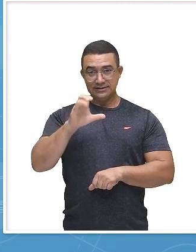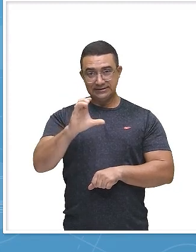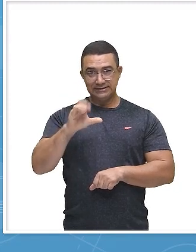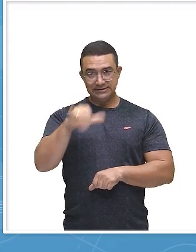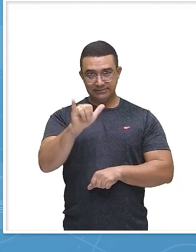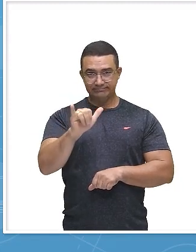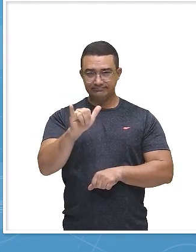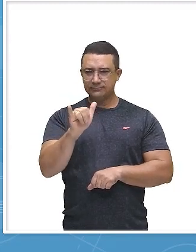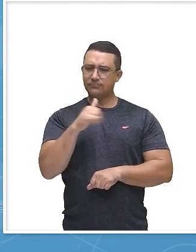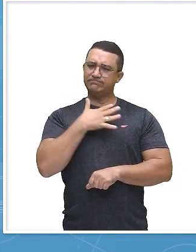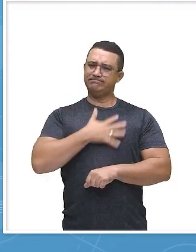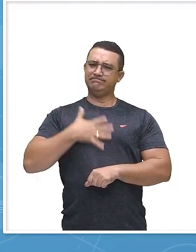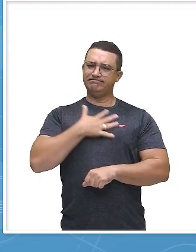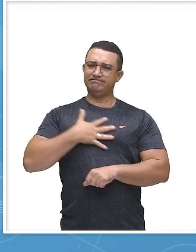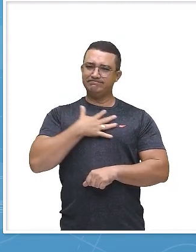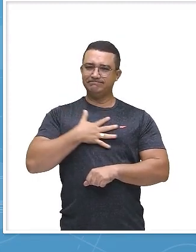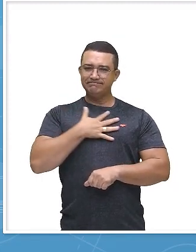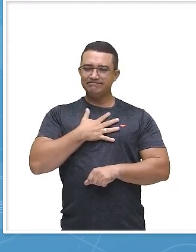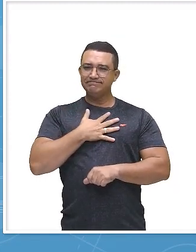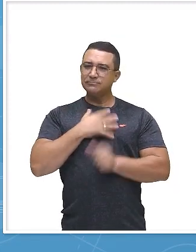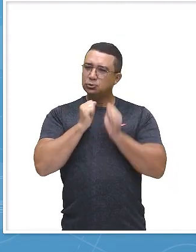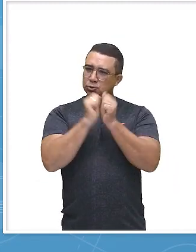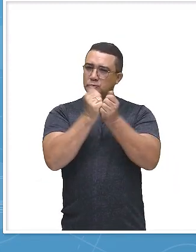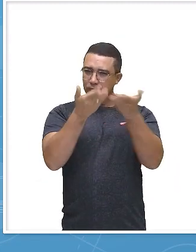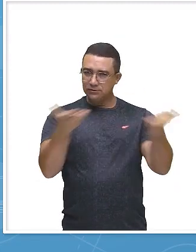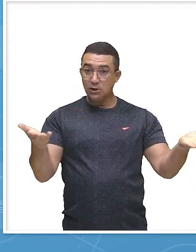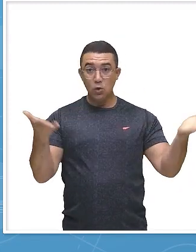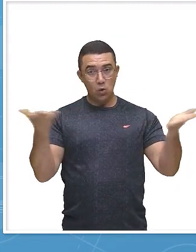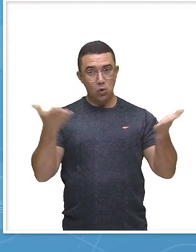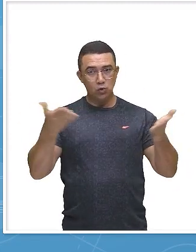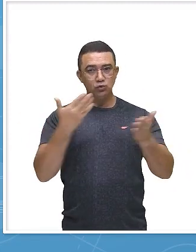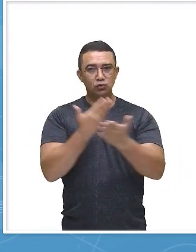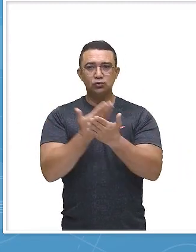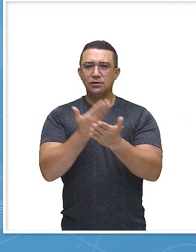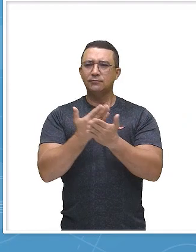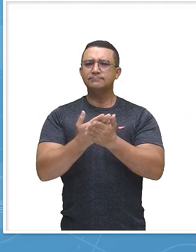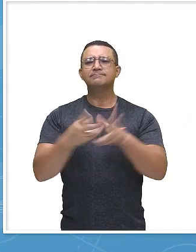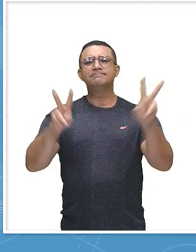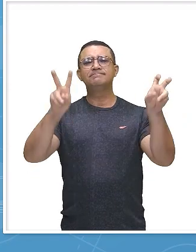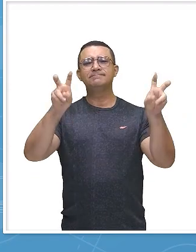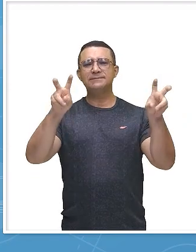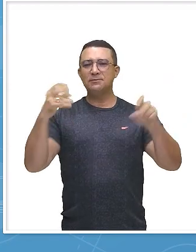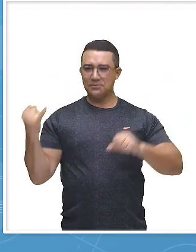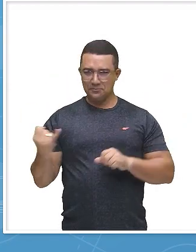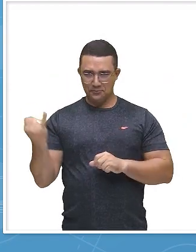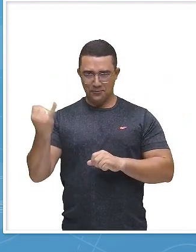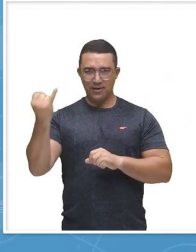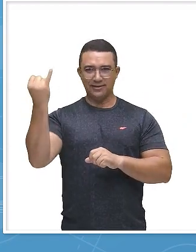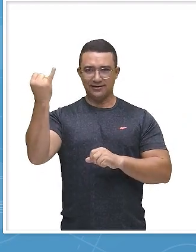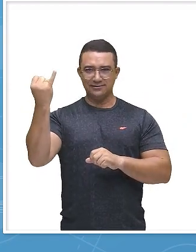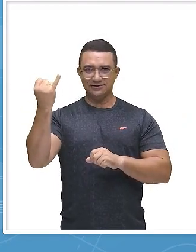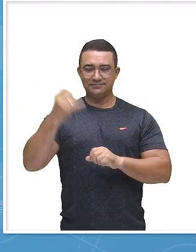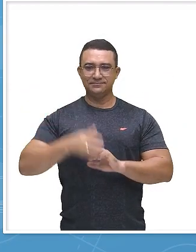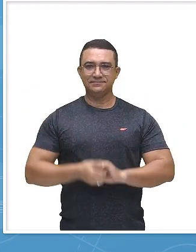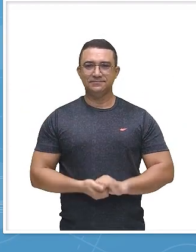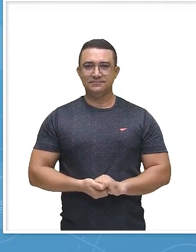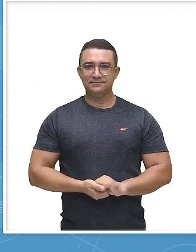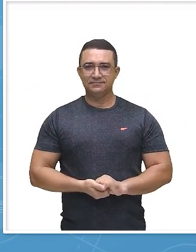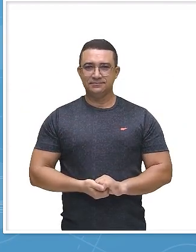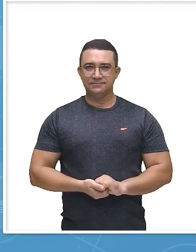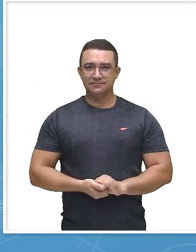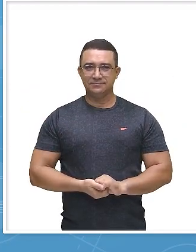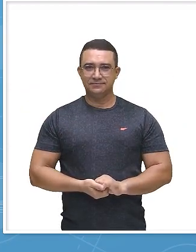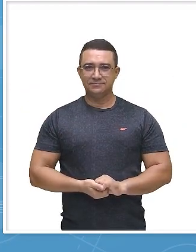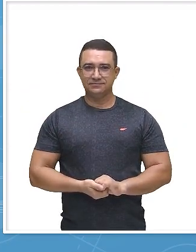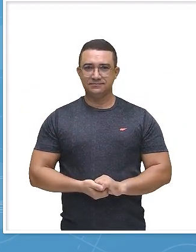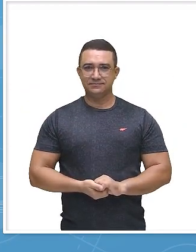com vocês. Hoje nós vamos estudar um assunto muito, muito interessante. Vamos então ao nosso assunto de hoje.